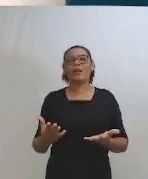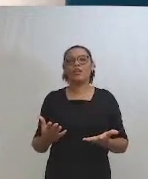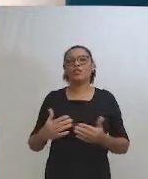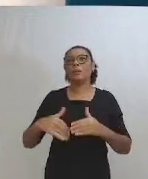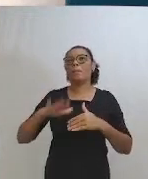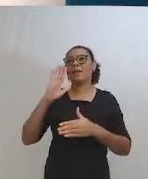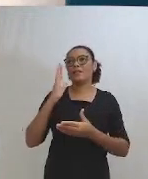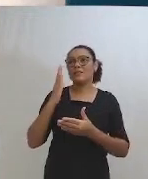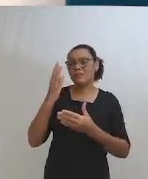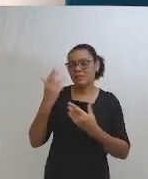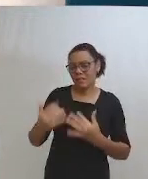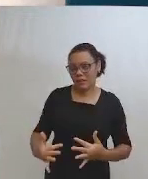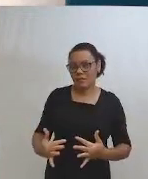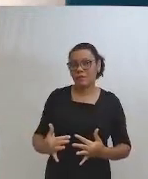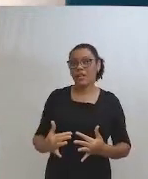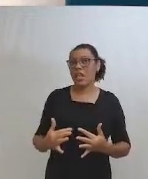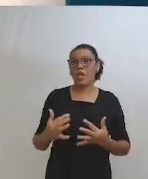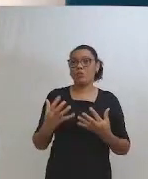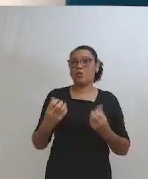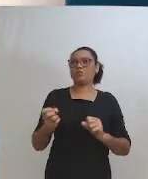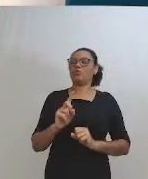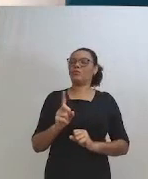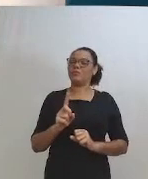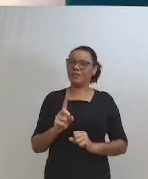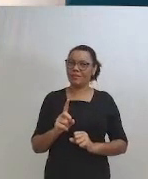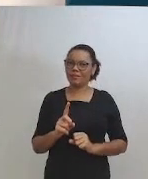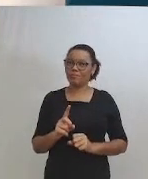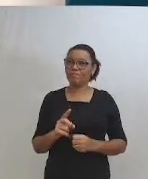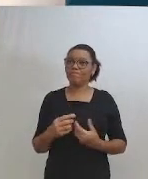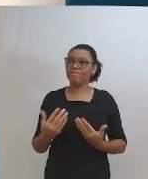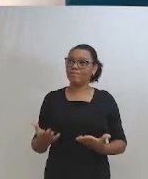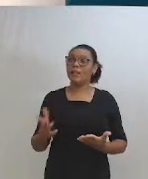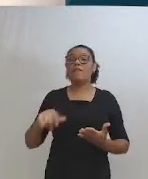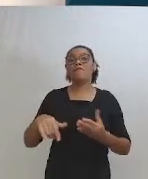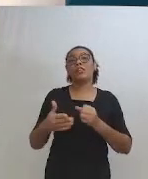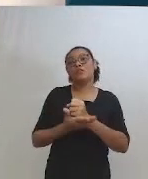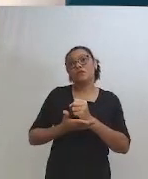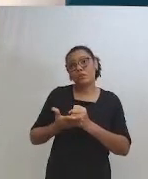desprovendo os agravos regimentais e faço a fundamentação em cada um.